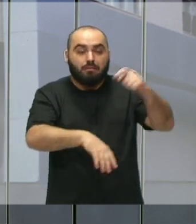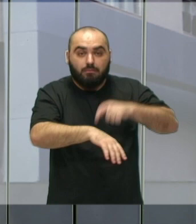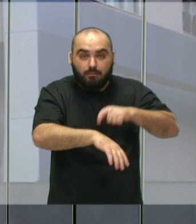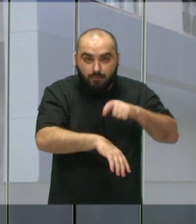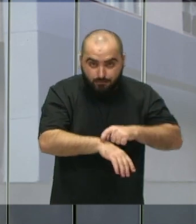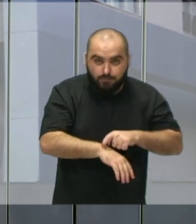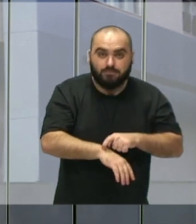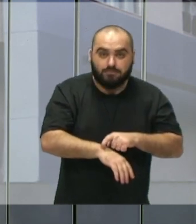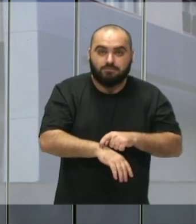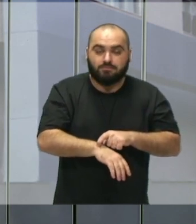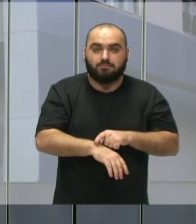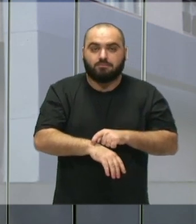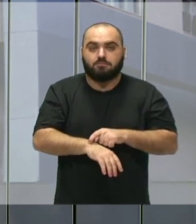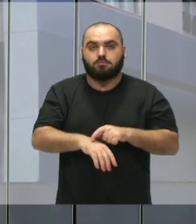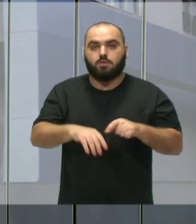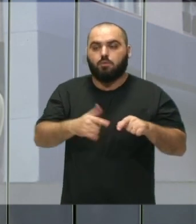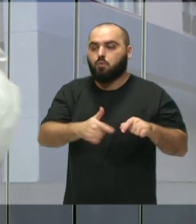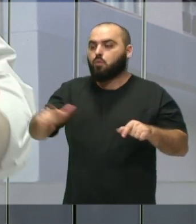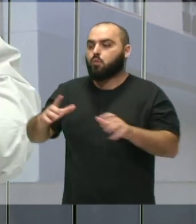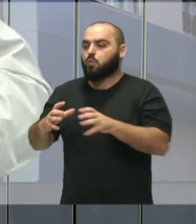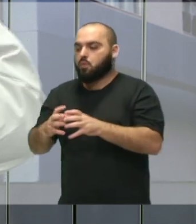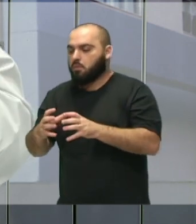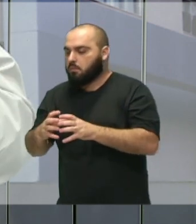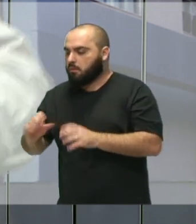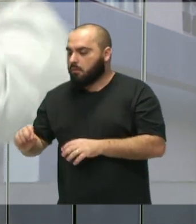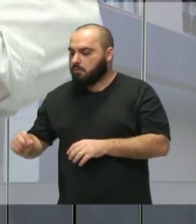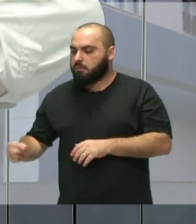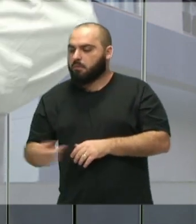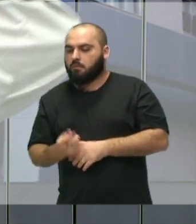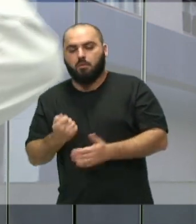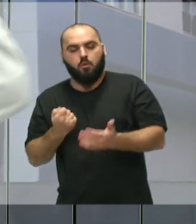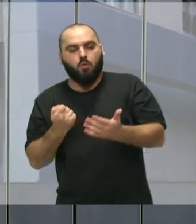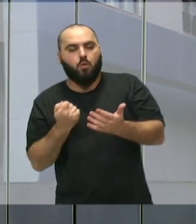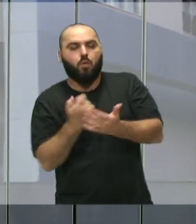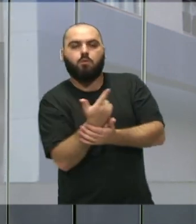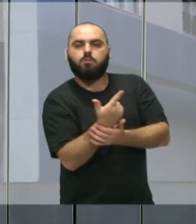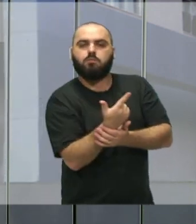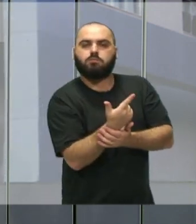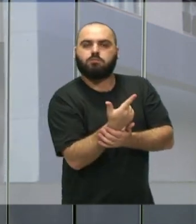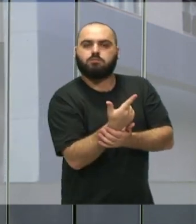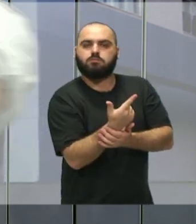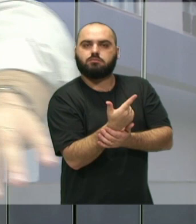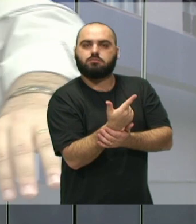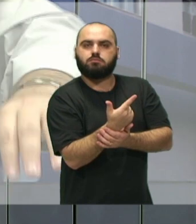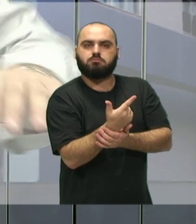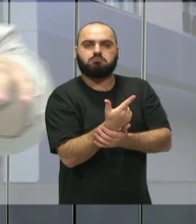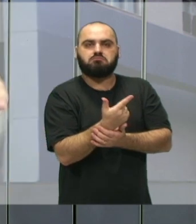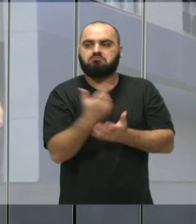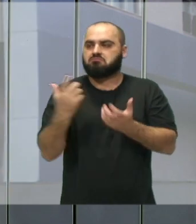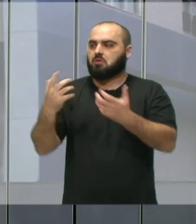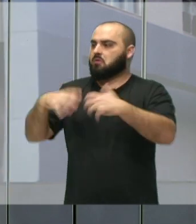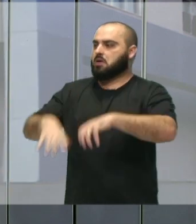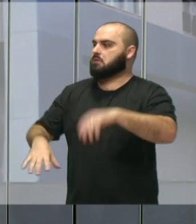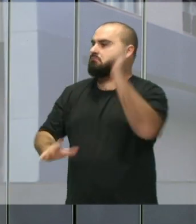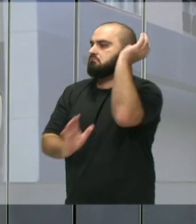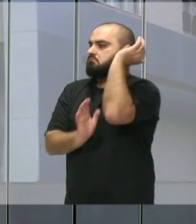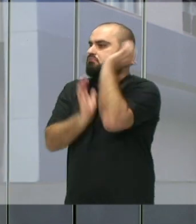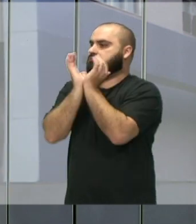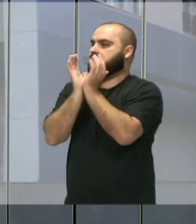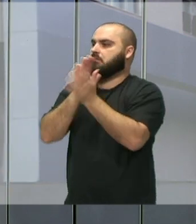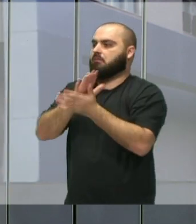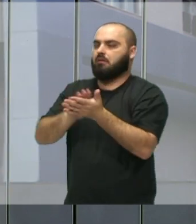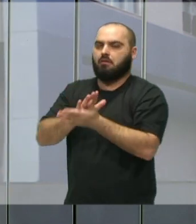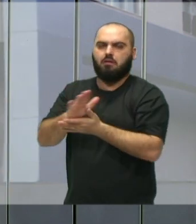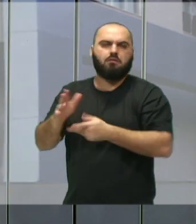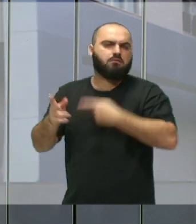forma, aproveita-se para fazer uma compra ignorando todos os processos burocráticos. E eu não estou